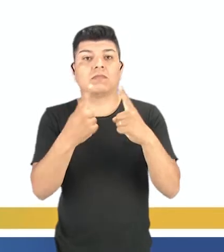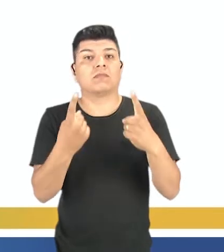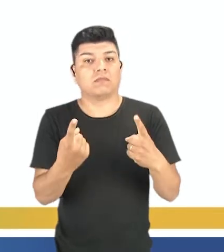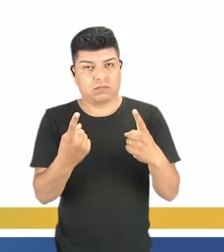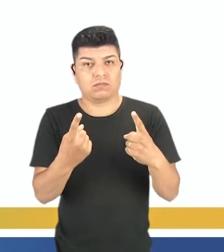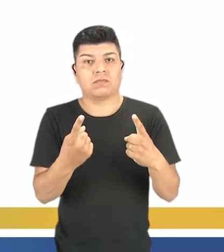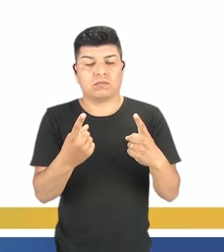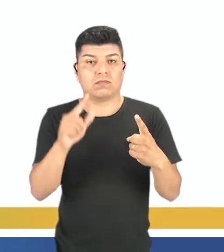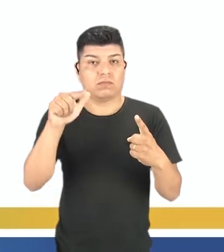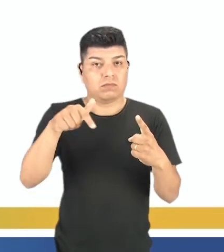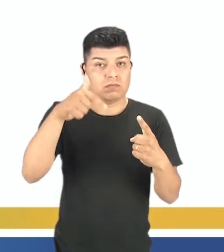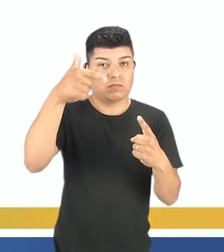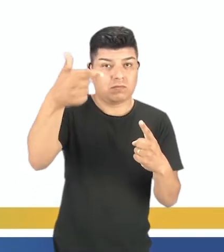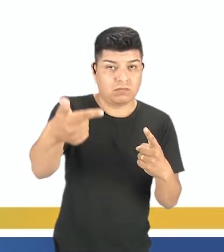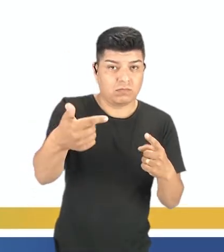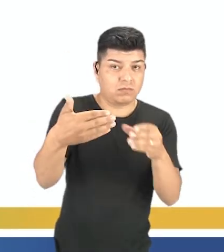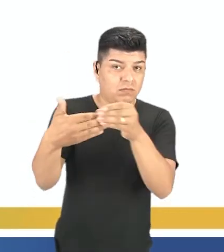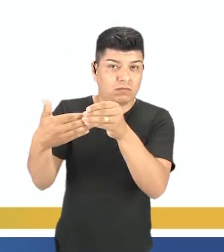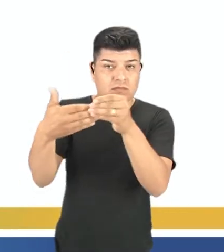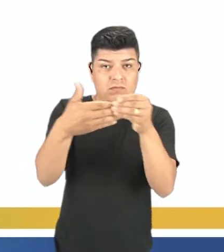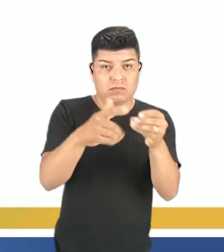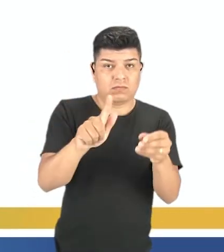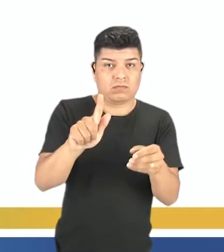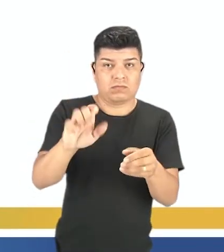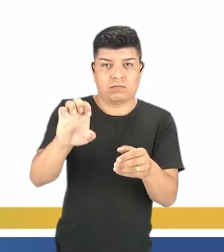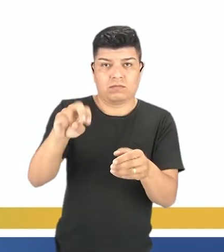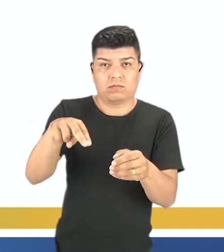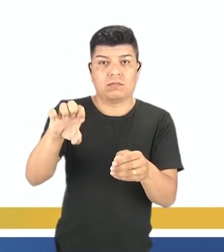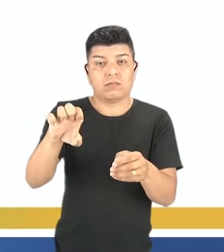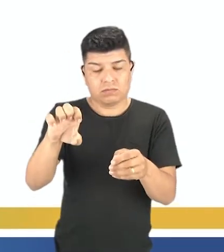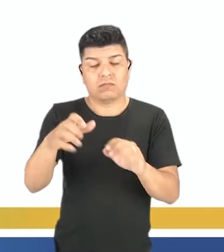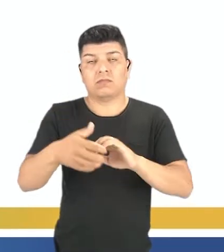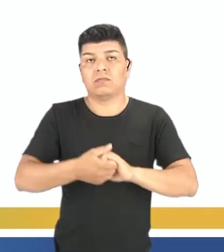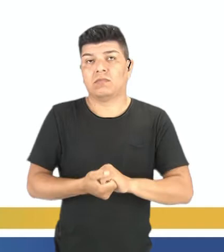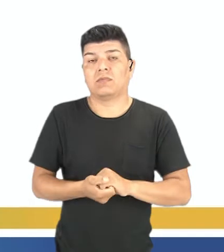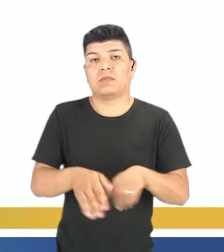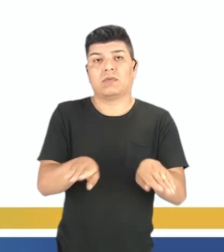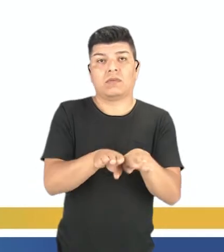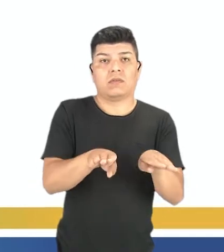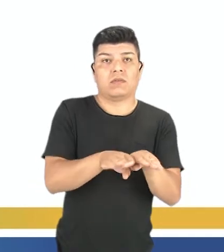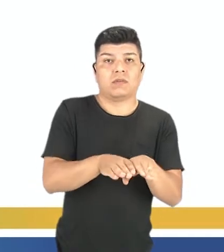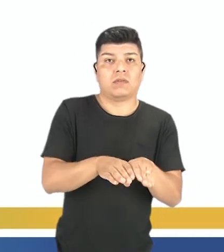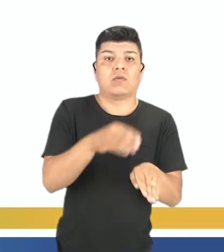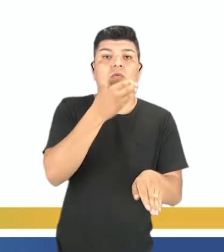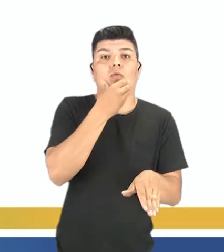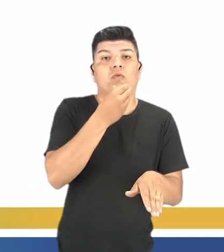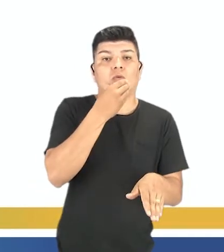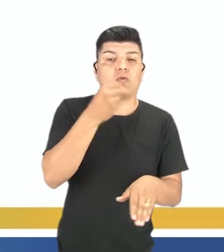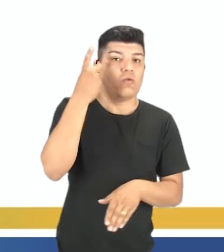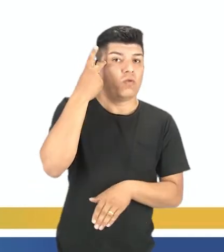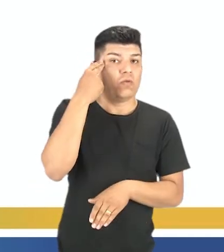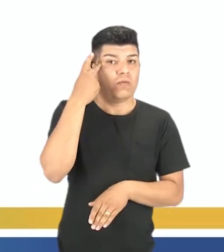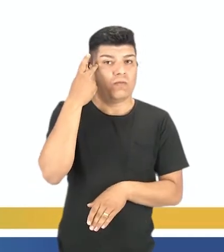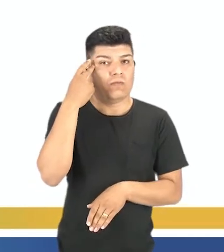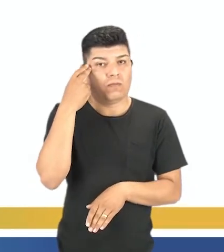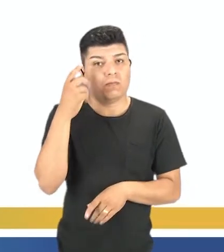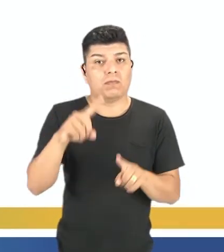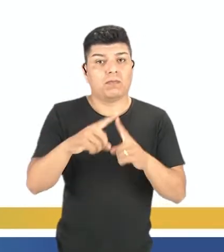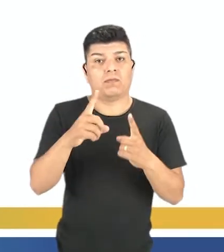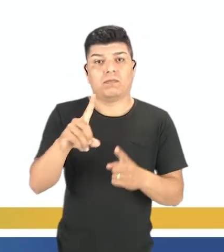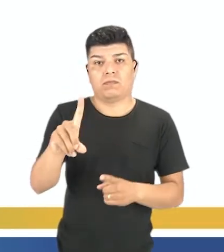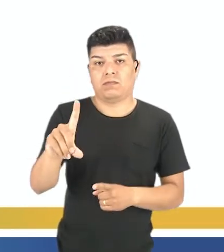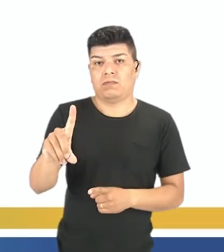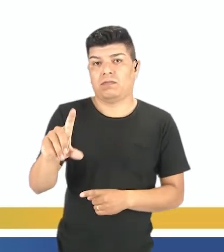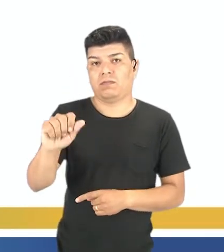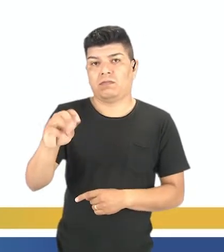mas vai portar o gene, e uma mulher daltônica, quanto também eu posso ter um homem normal e um homem